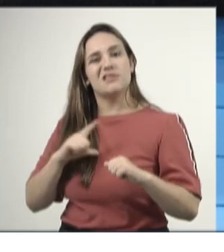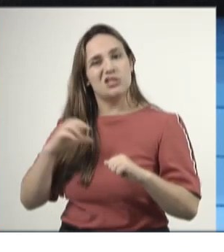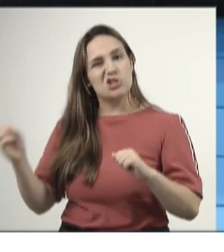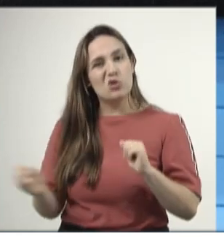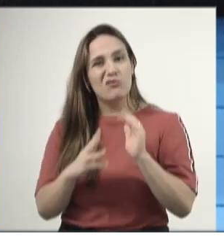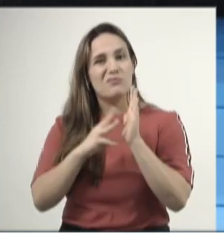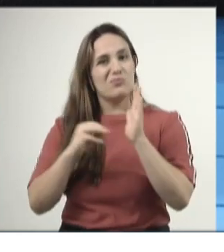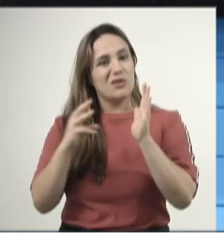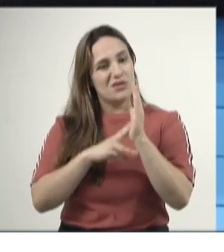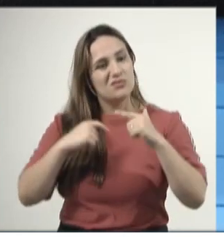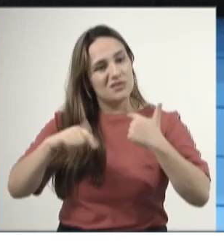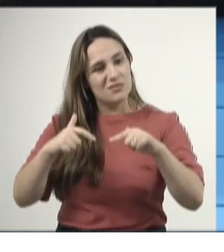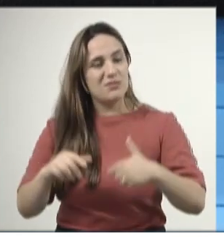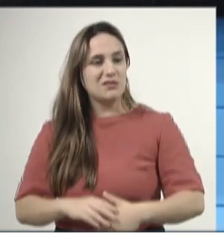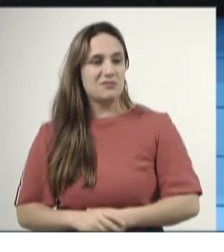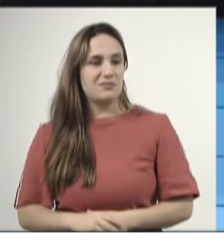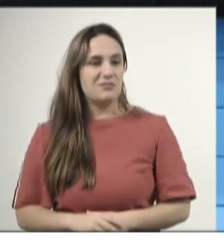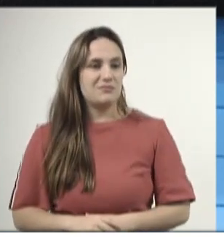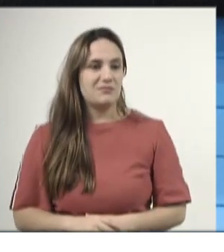de trabalho que